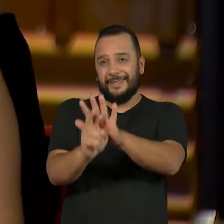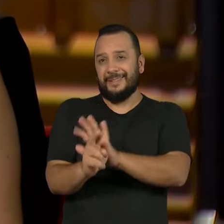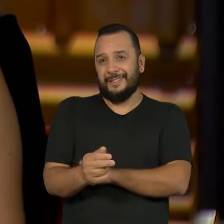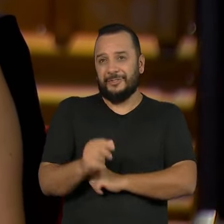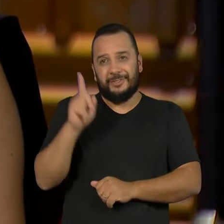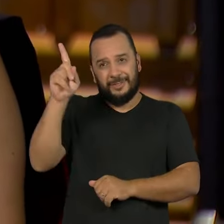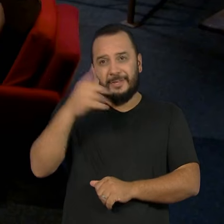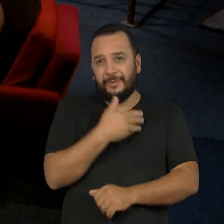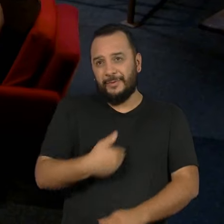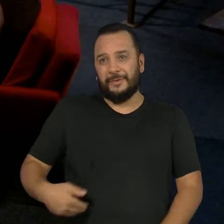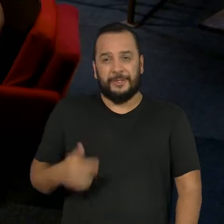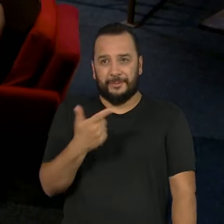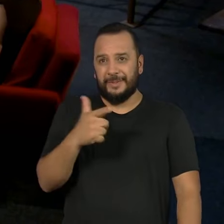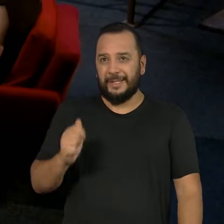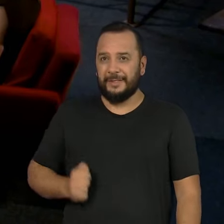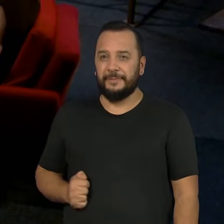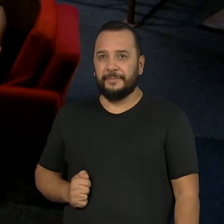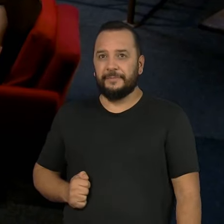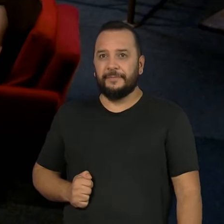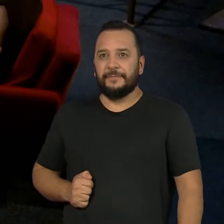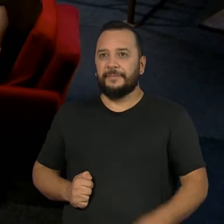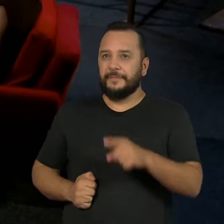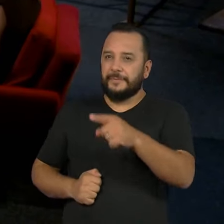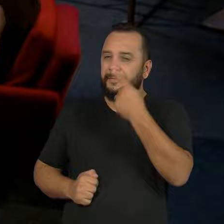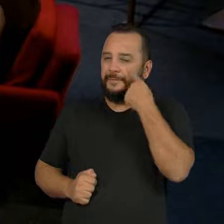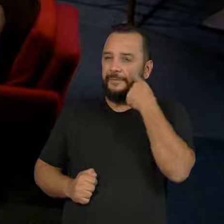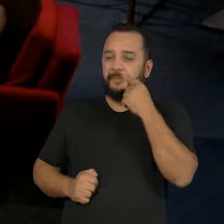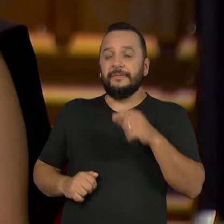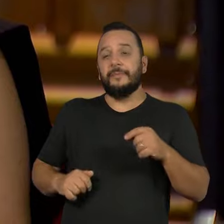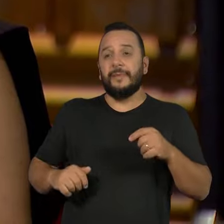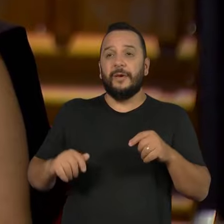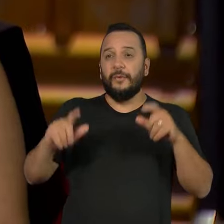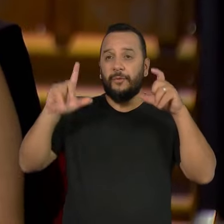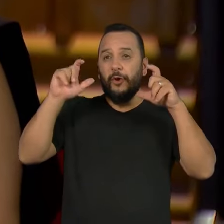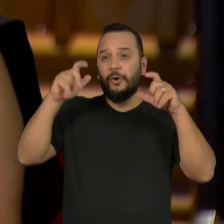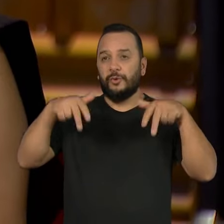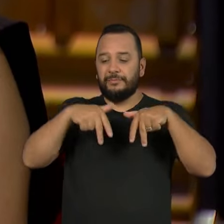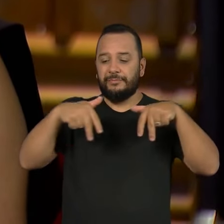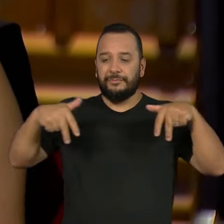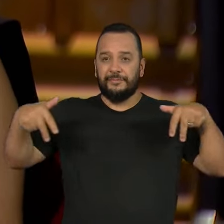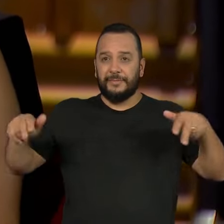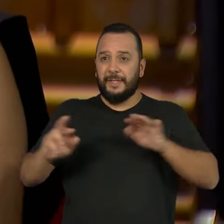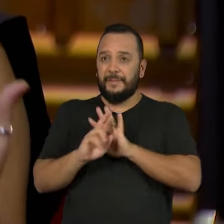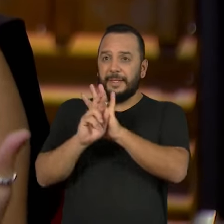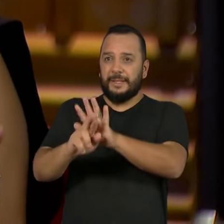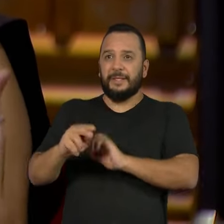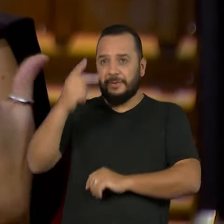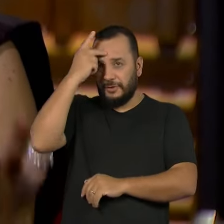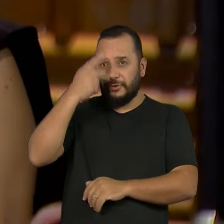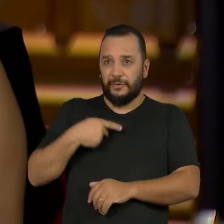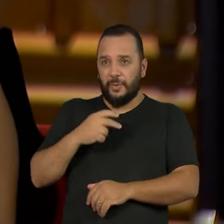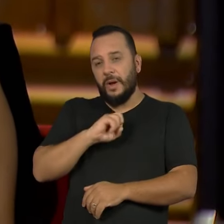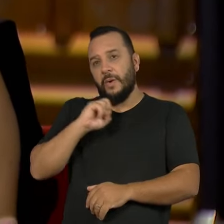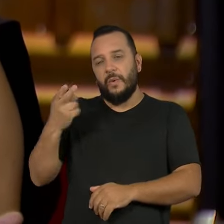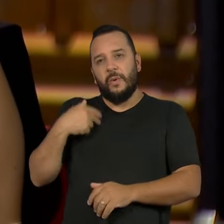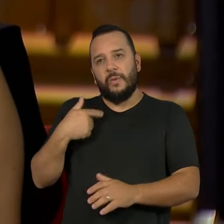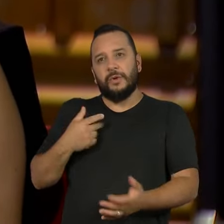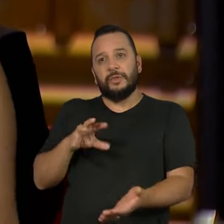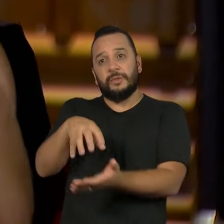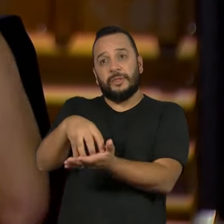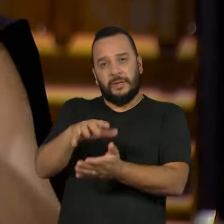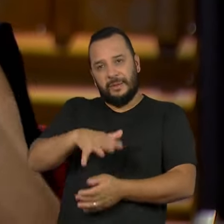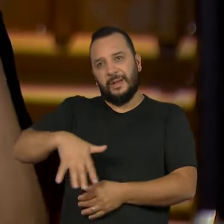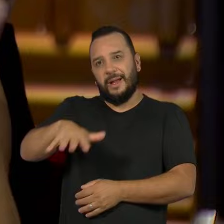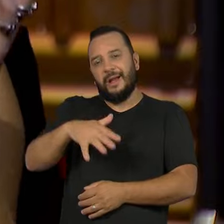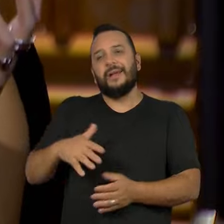a essas três seja pela foto da representação individual seja pela foto da representação institucional do campo